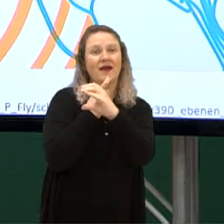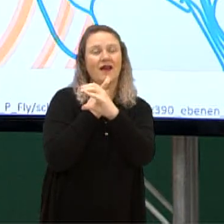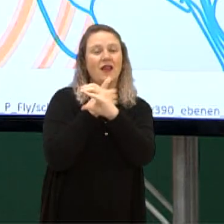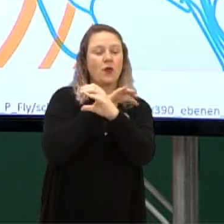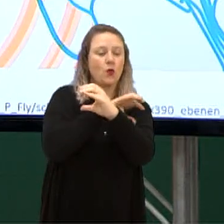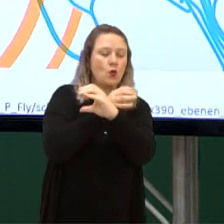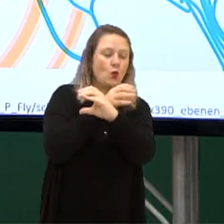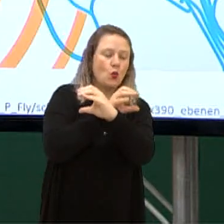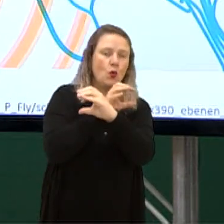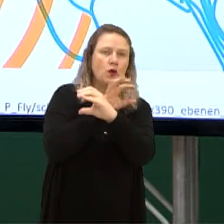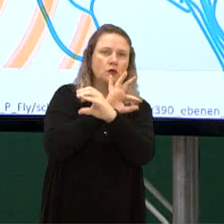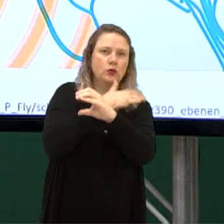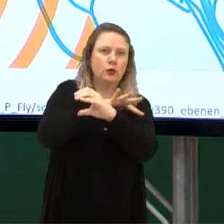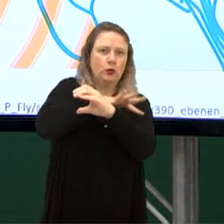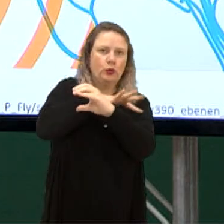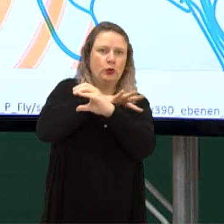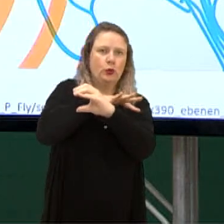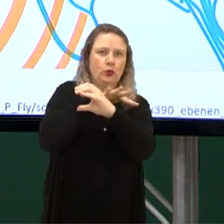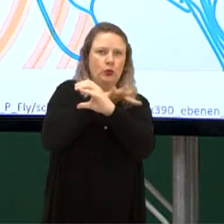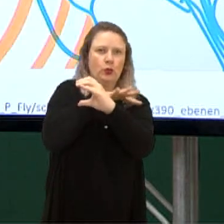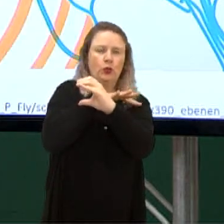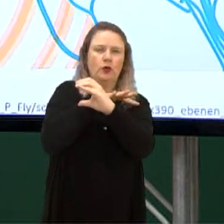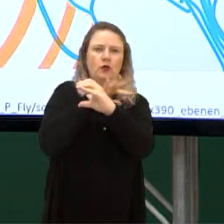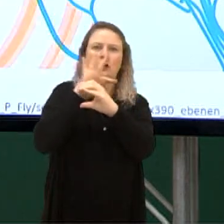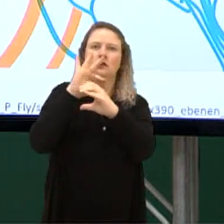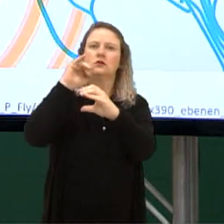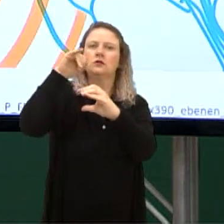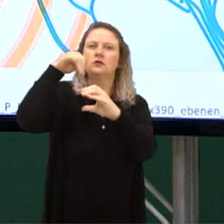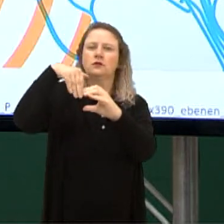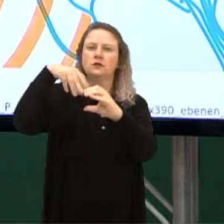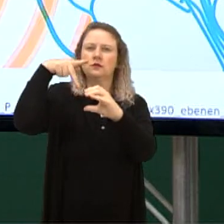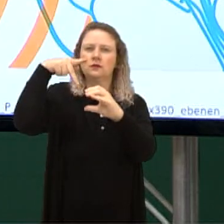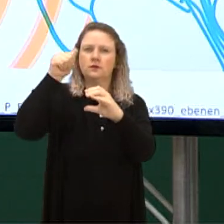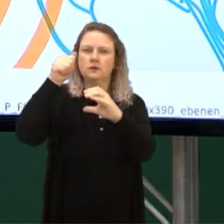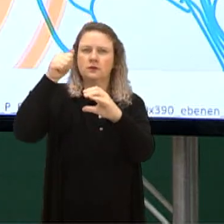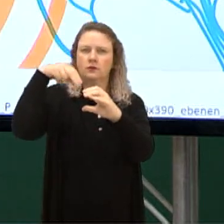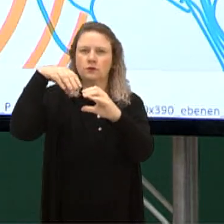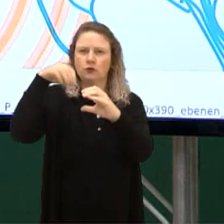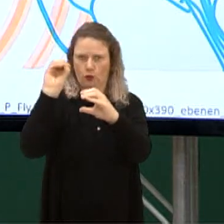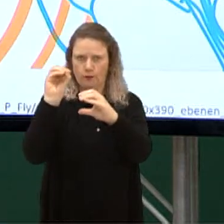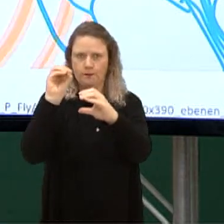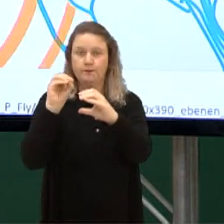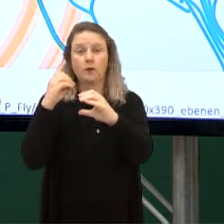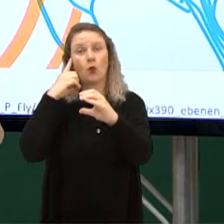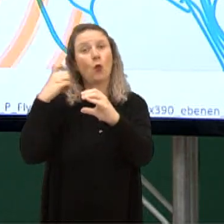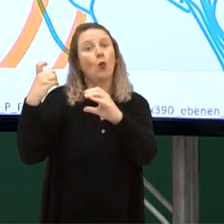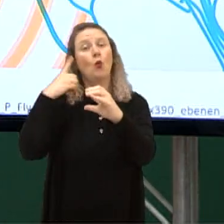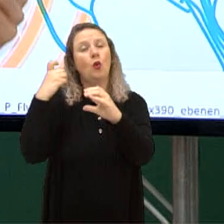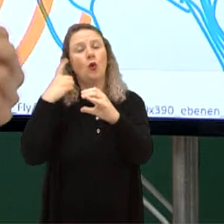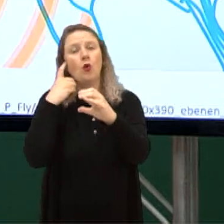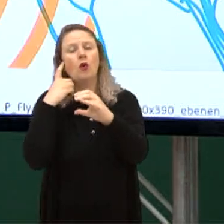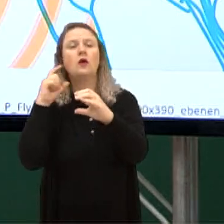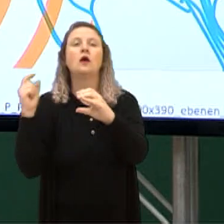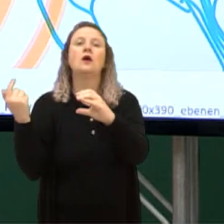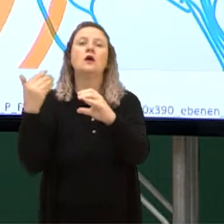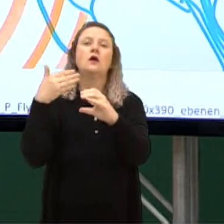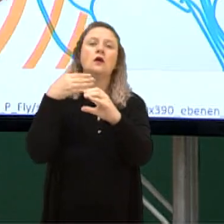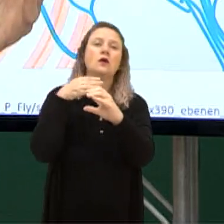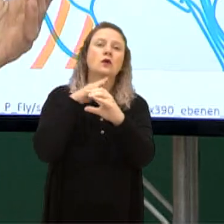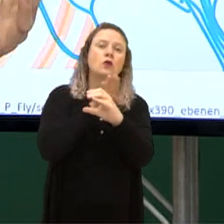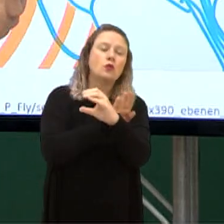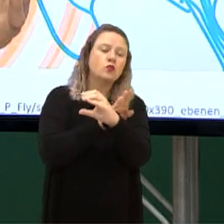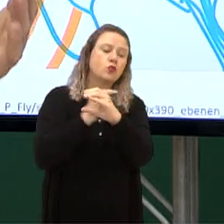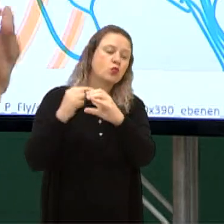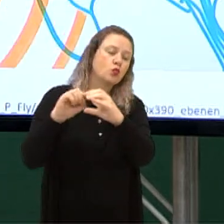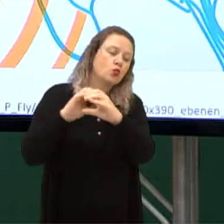timpânica vibrando. E aí sim, que esse som vai começar a ser levado até a